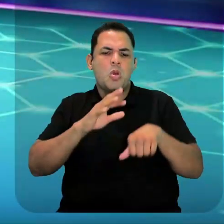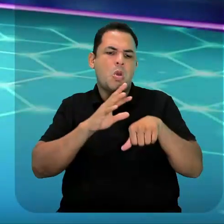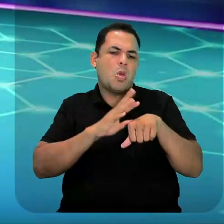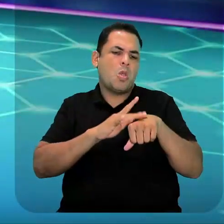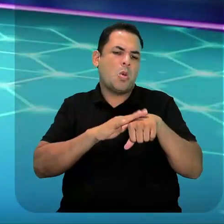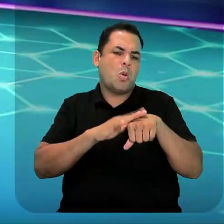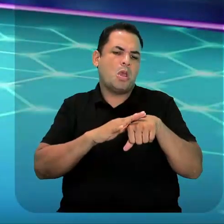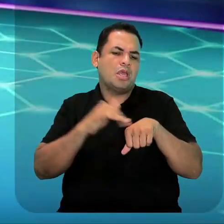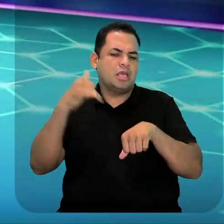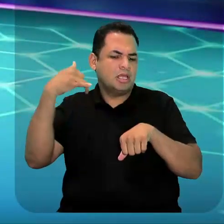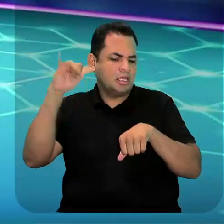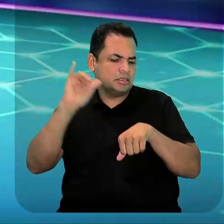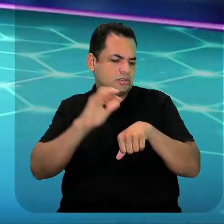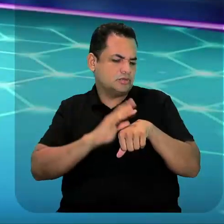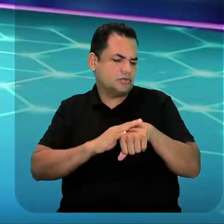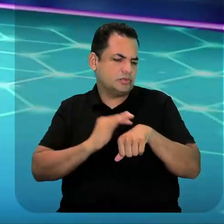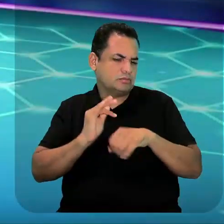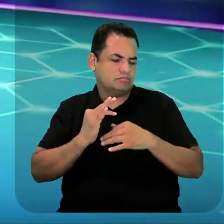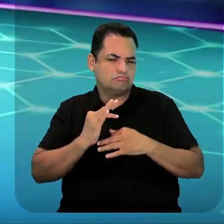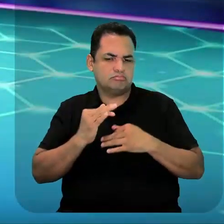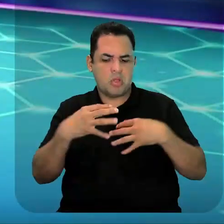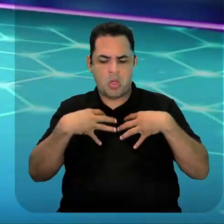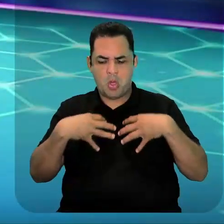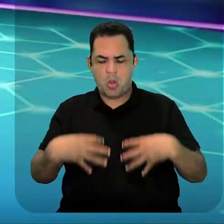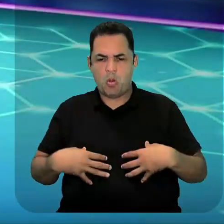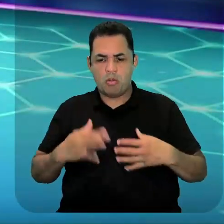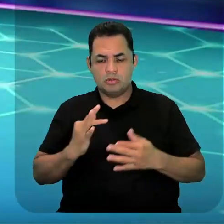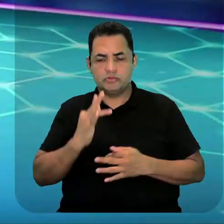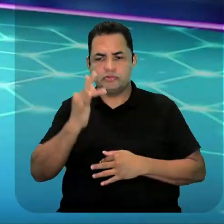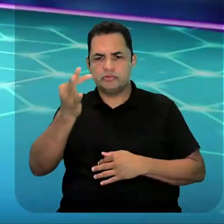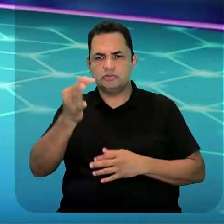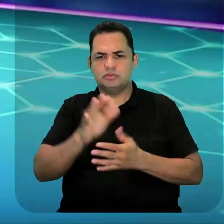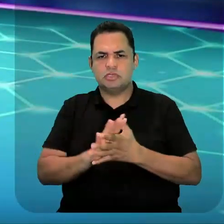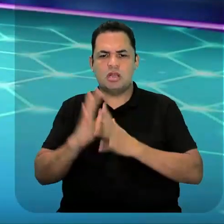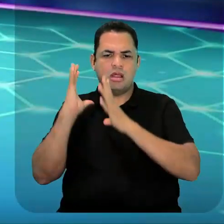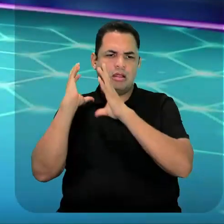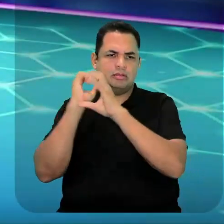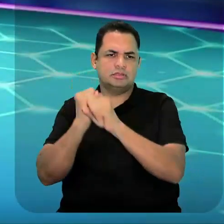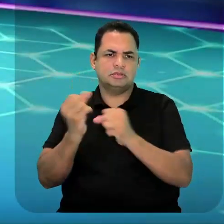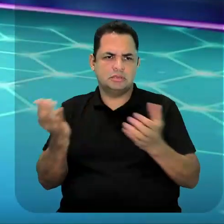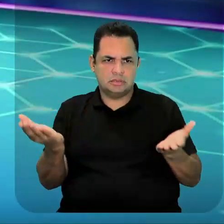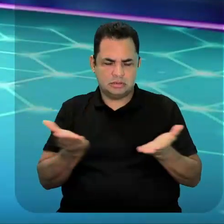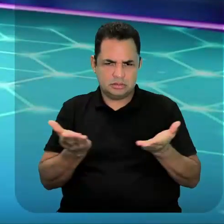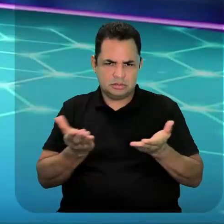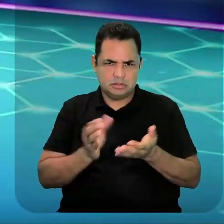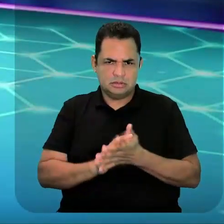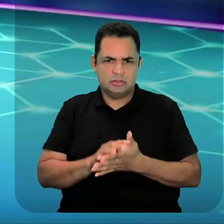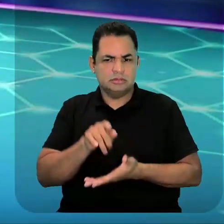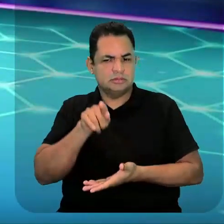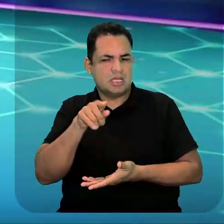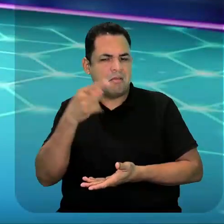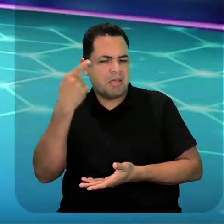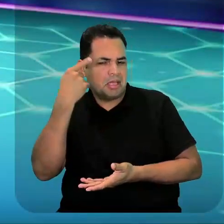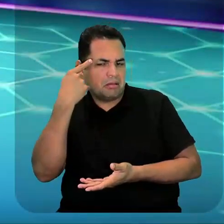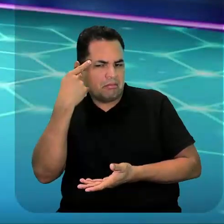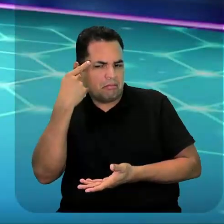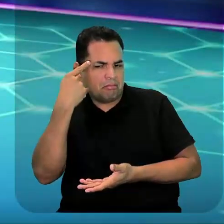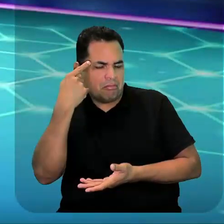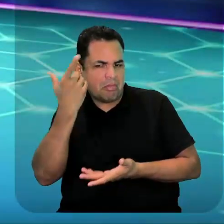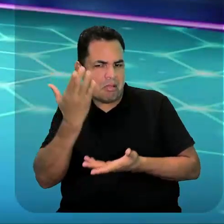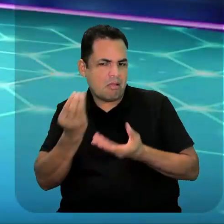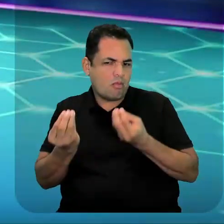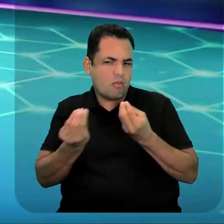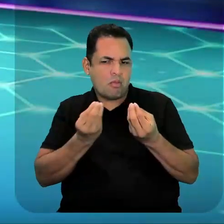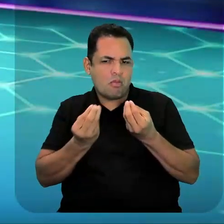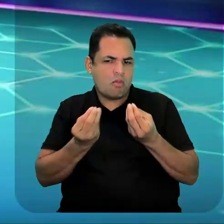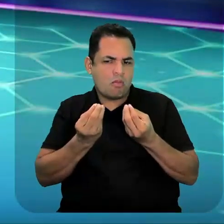doenças futuras para o teu organismo, né? Então essa foi a nossa revisão da aula de hoje. Você deve até estar pensando, nossa,